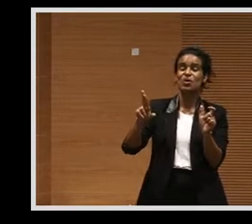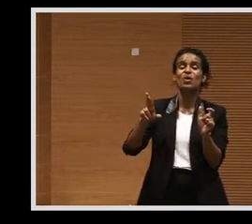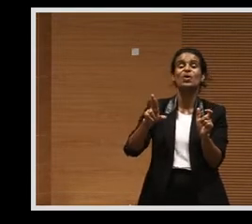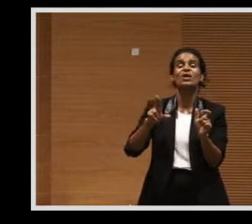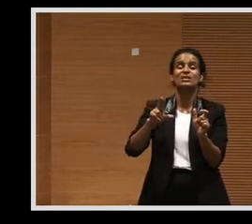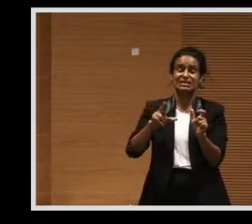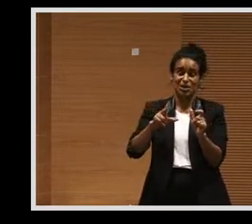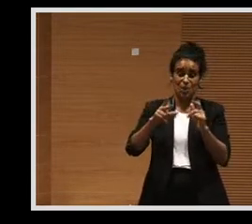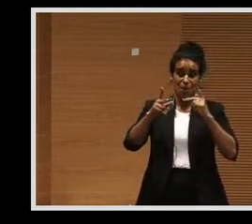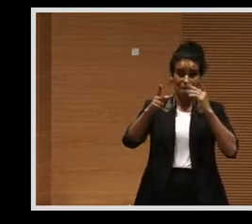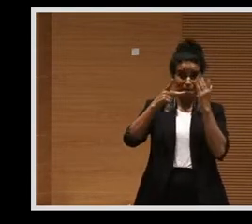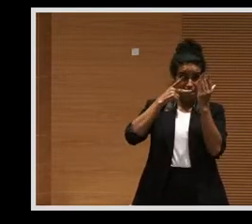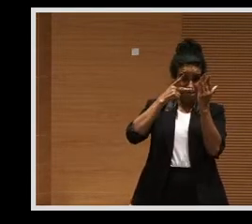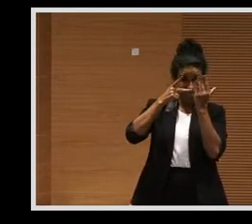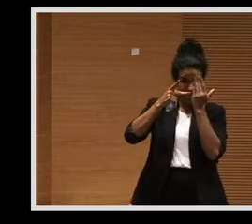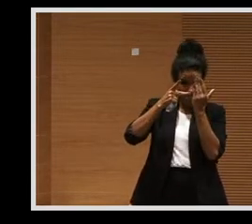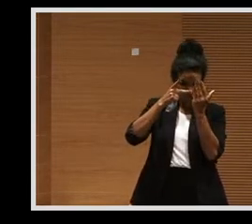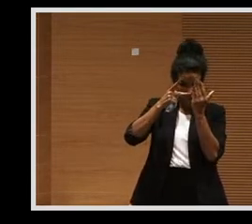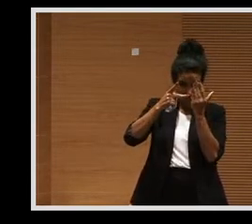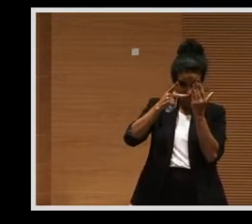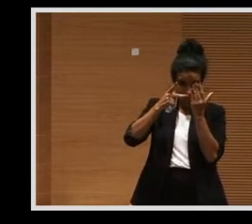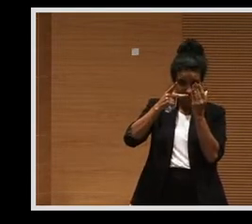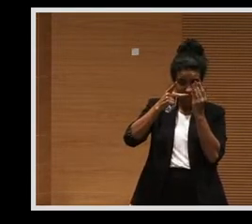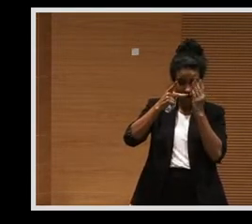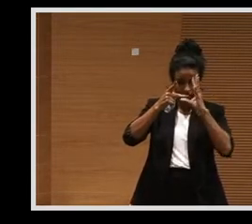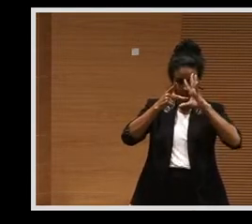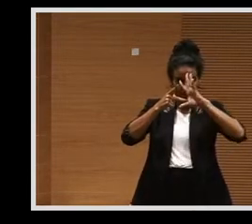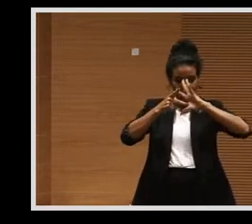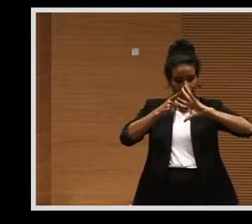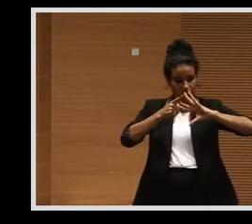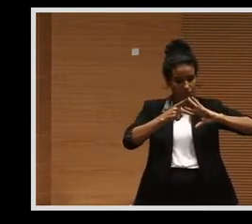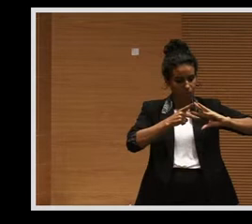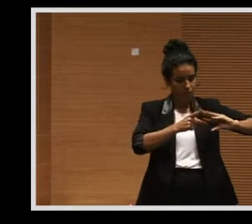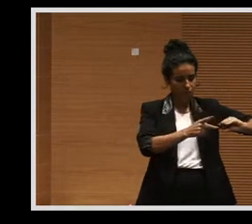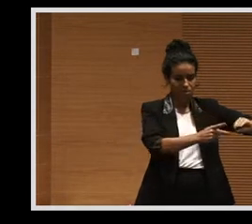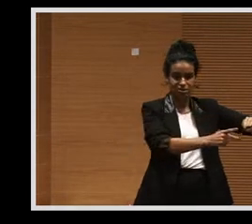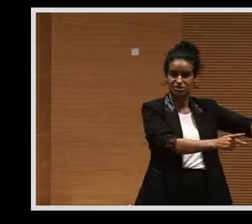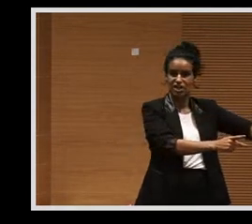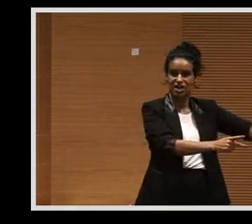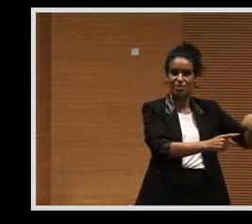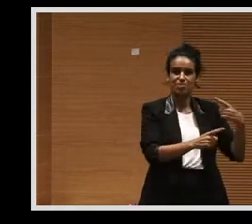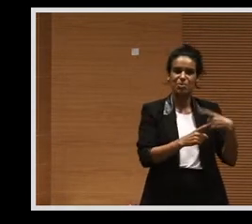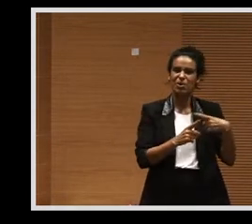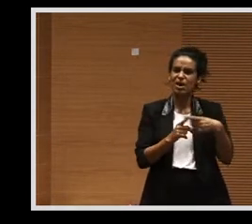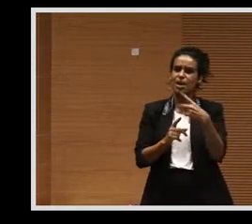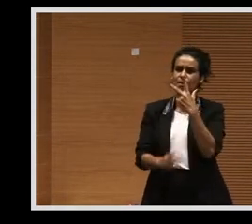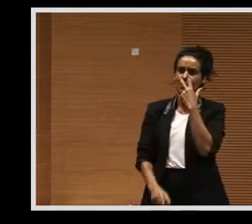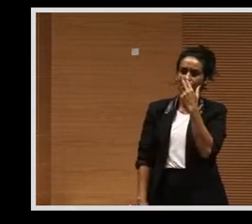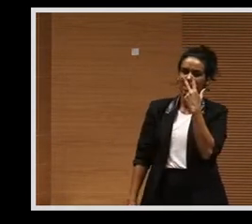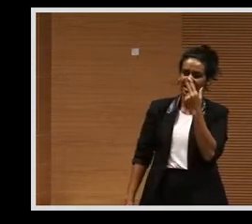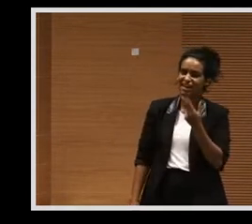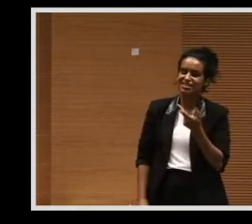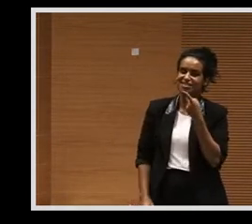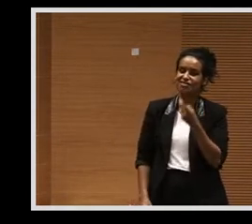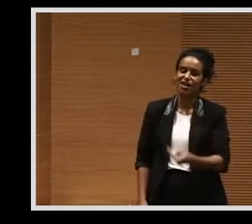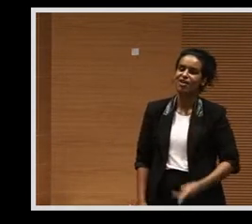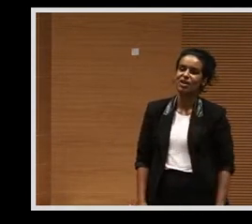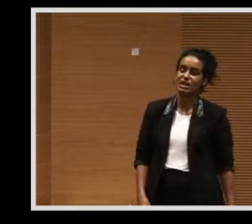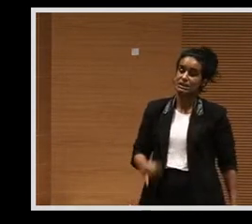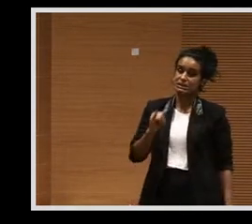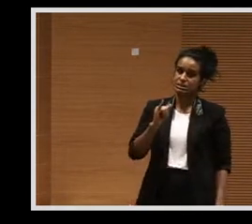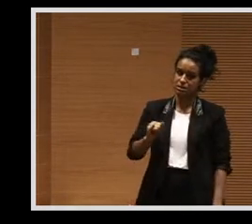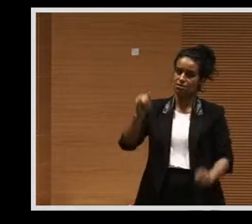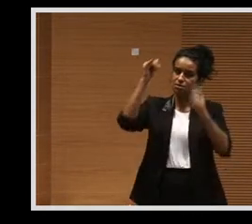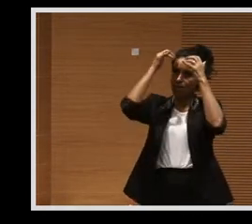desantipsicotizando o quanto ainda a gente está colando a coisa do fenômeno de escutar a voz na esquizofrenia.